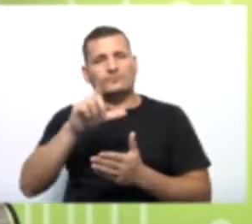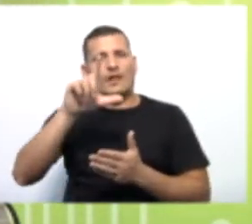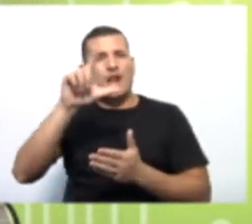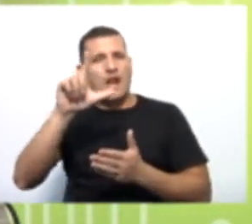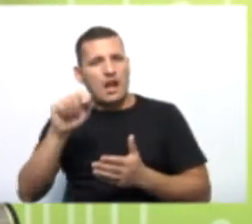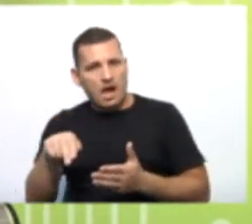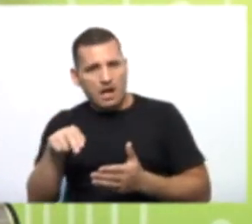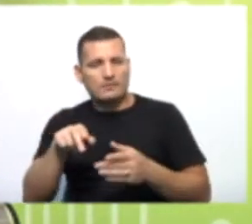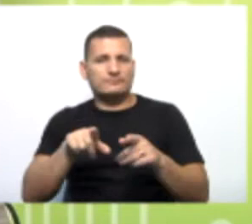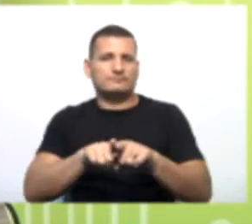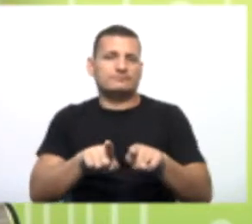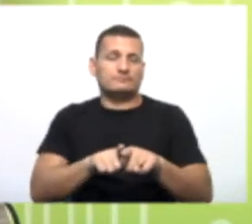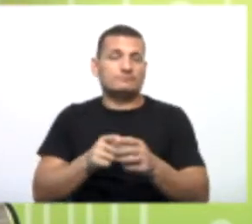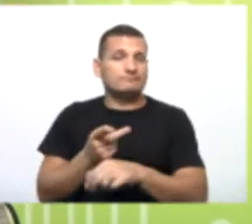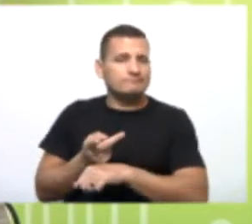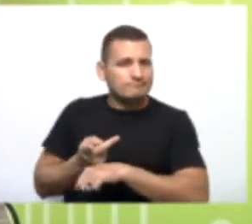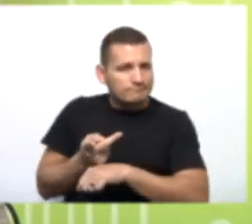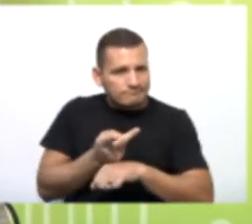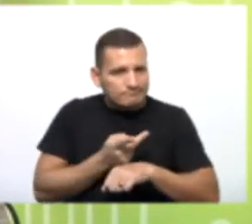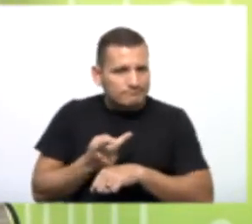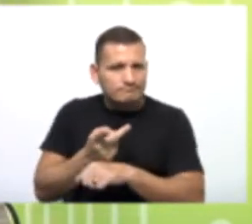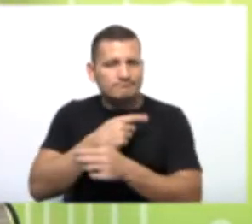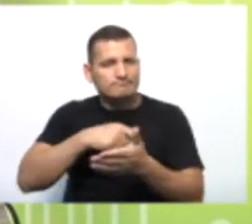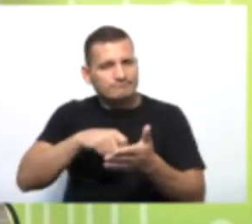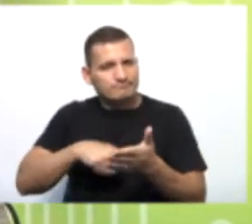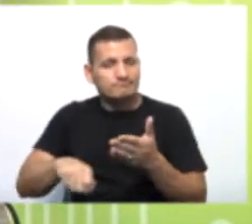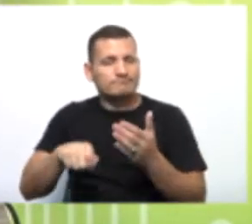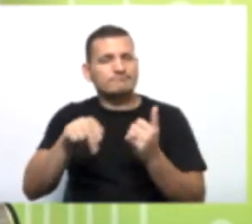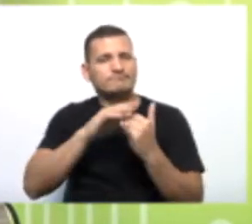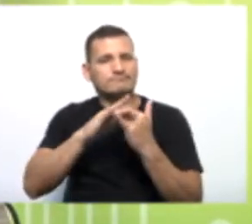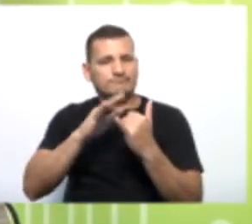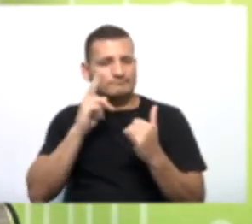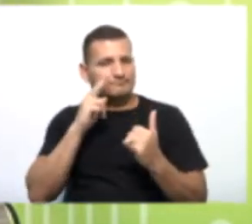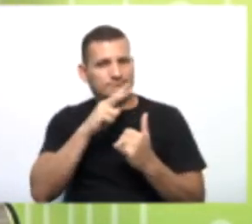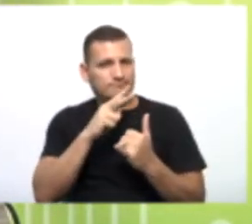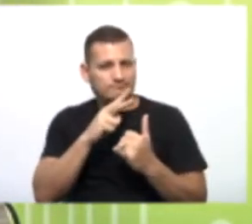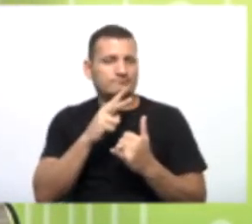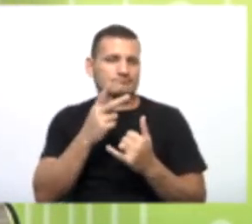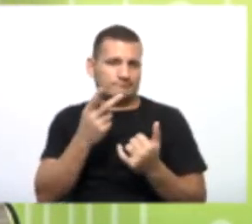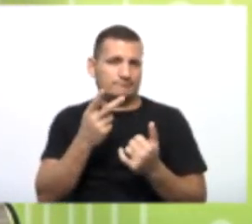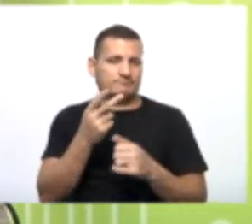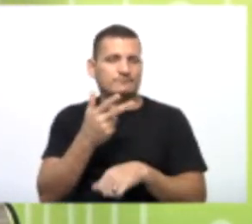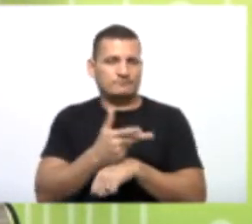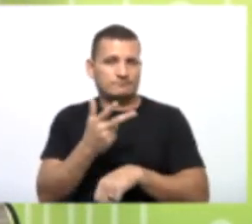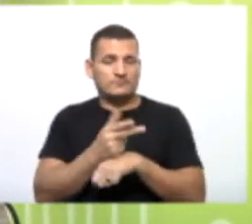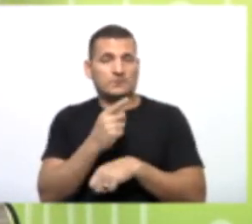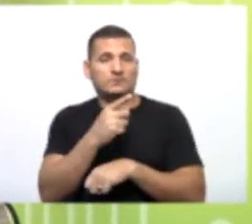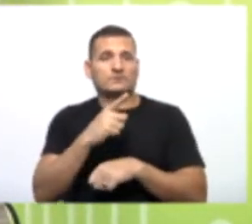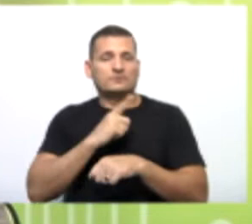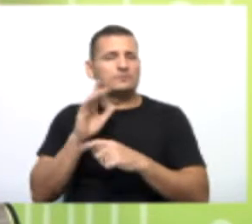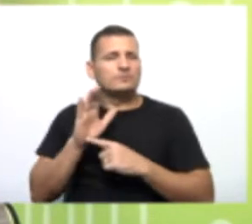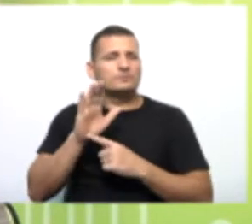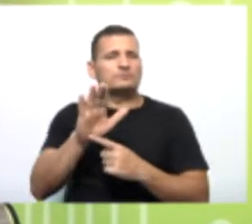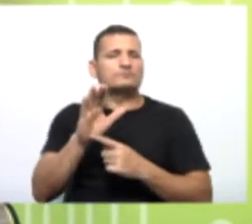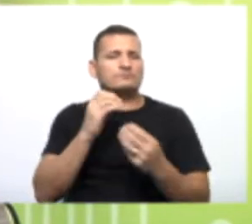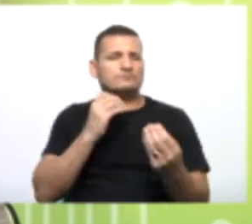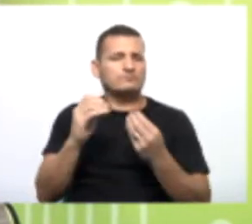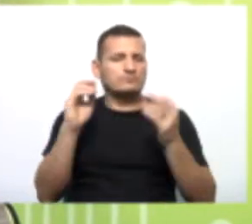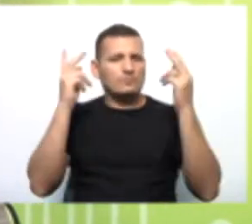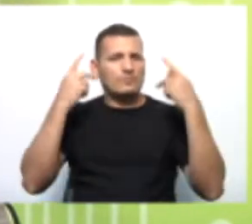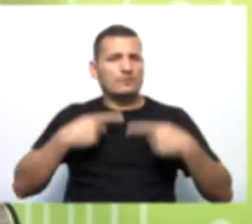lá. Procura, anota direitinho e coloca esse vídeo, é bem interessante. Aqui ele mostra como o ser humano